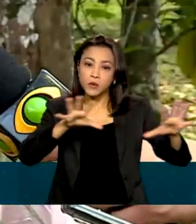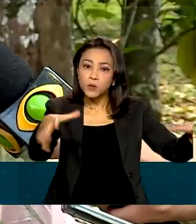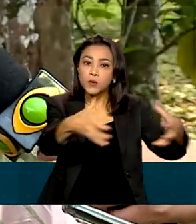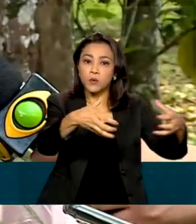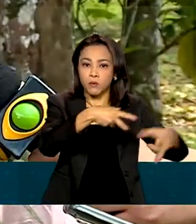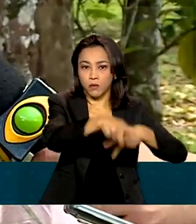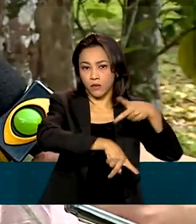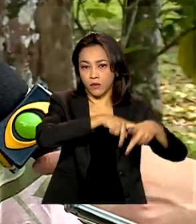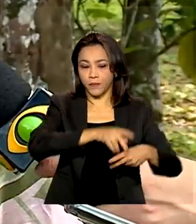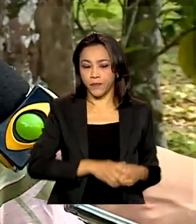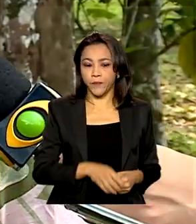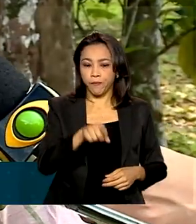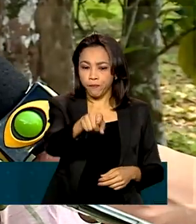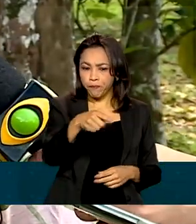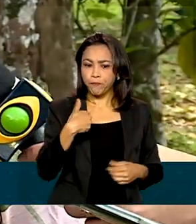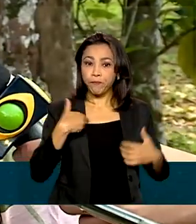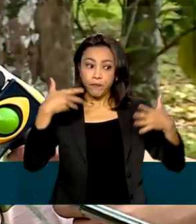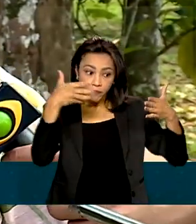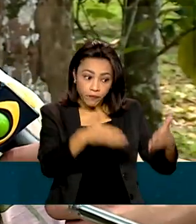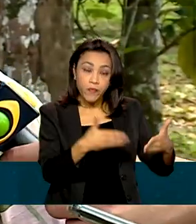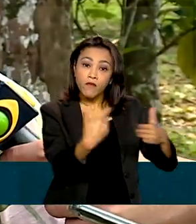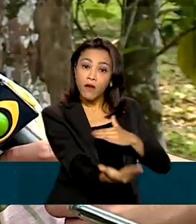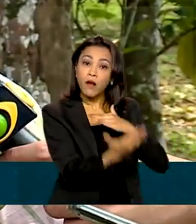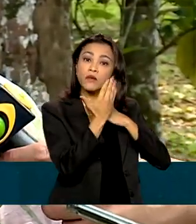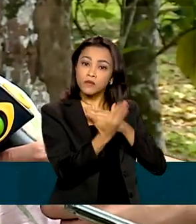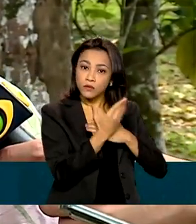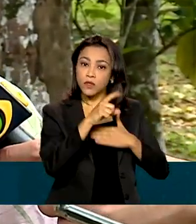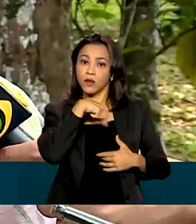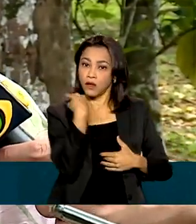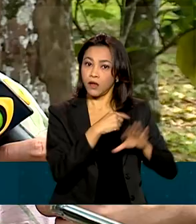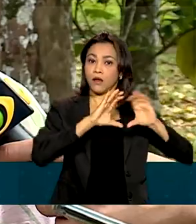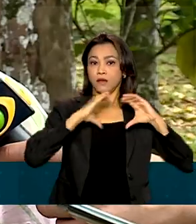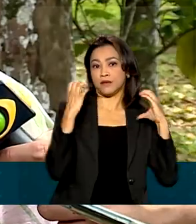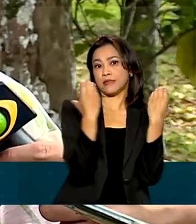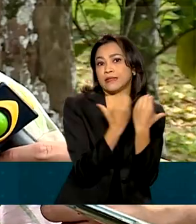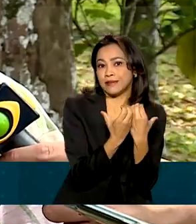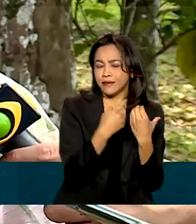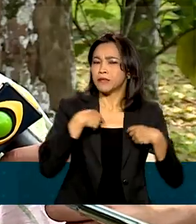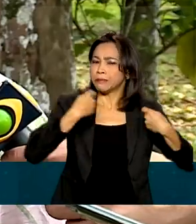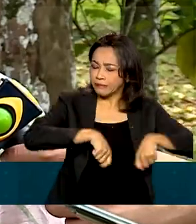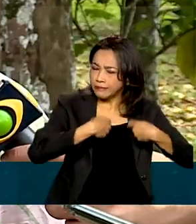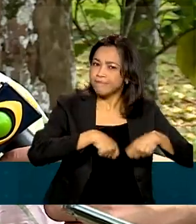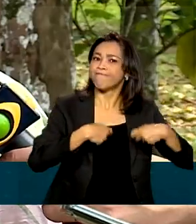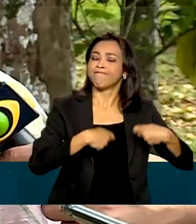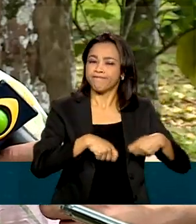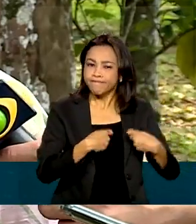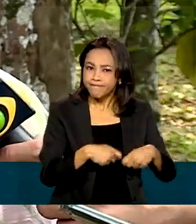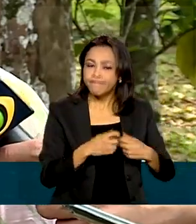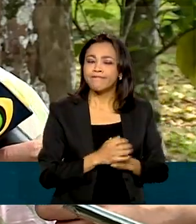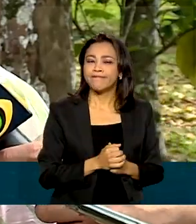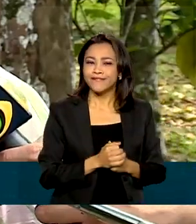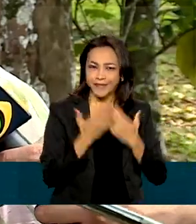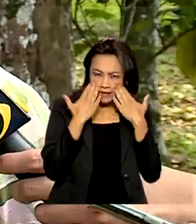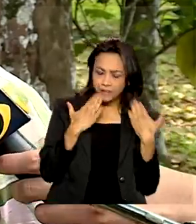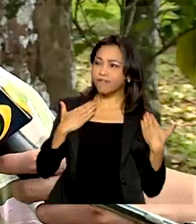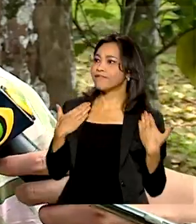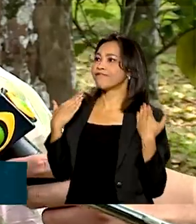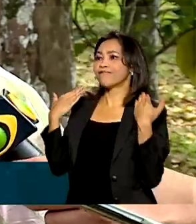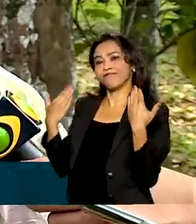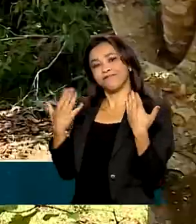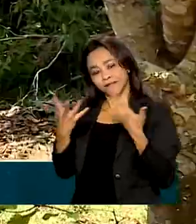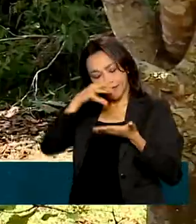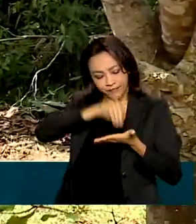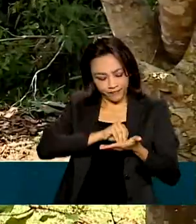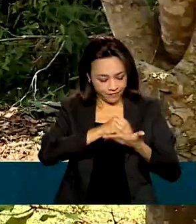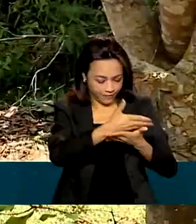isso chegando para nós e vai ajudar muito Nossa comunidade né que precisa aparecer né não